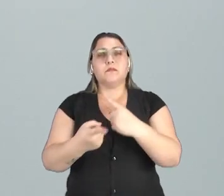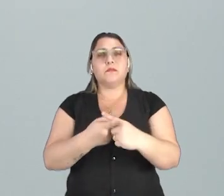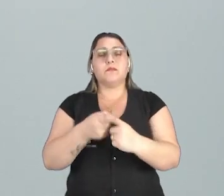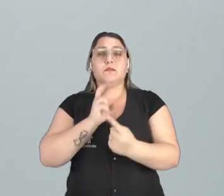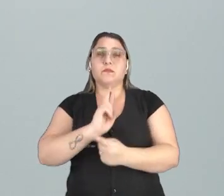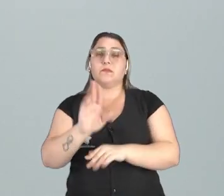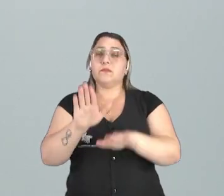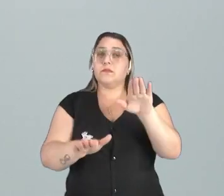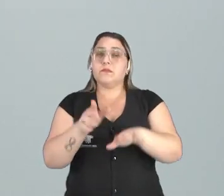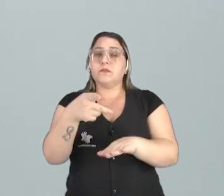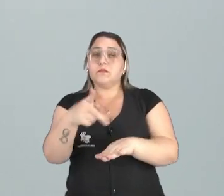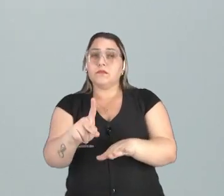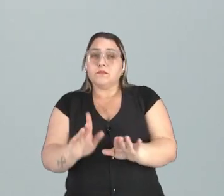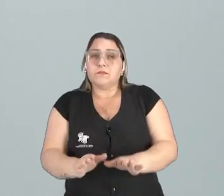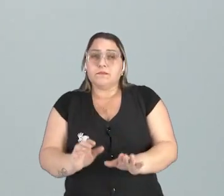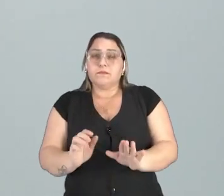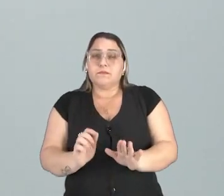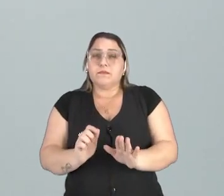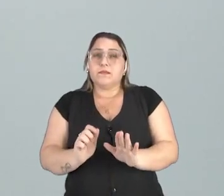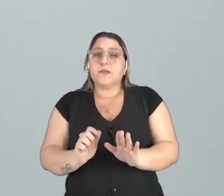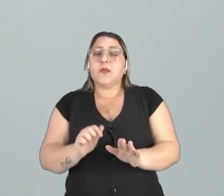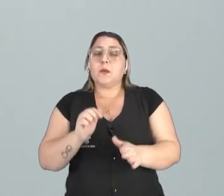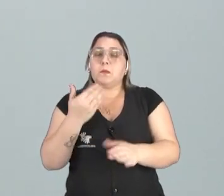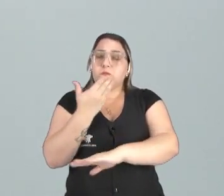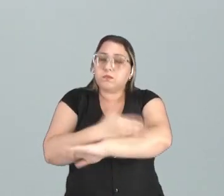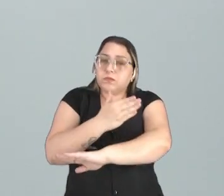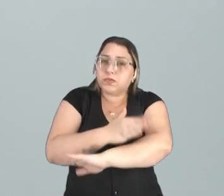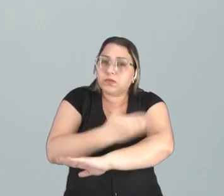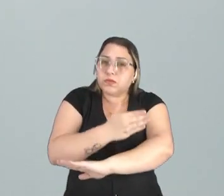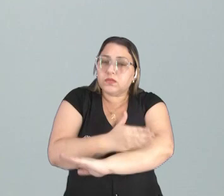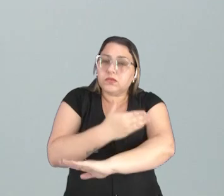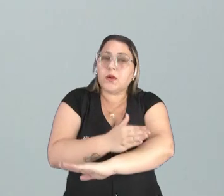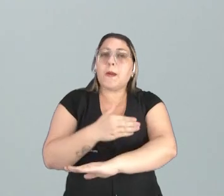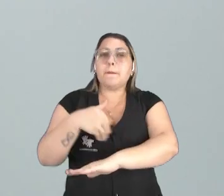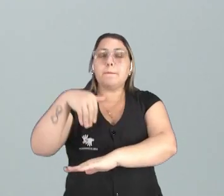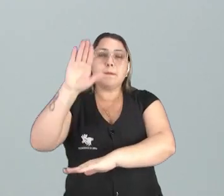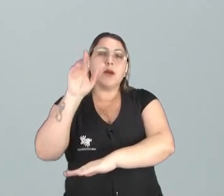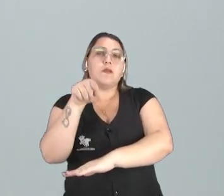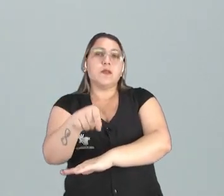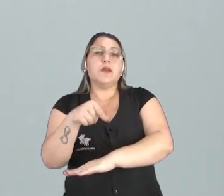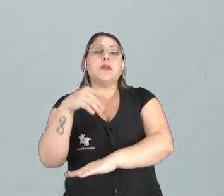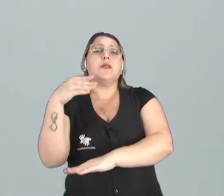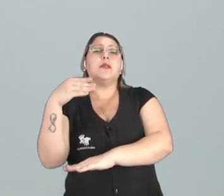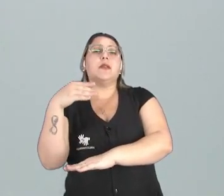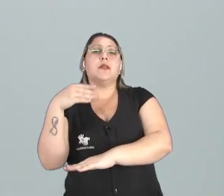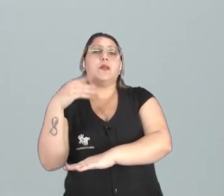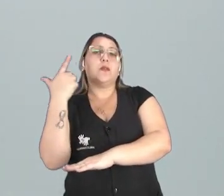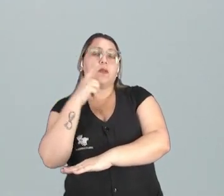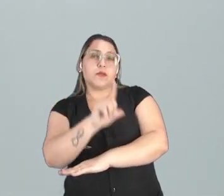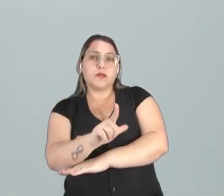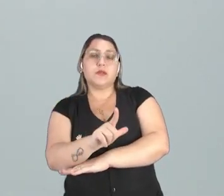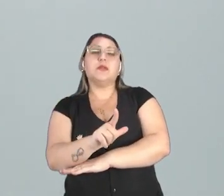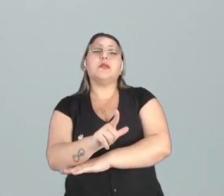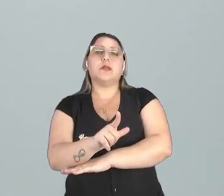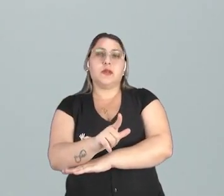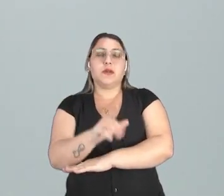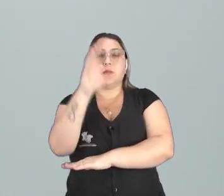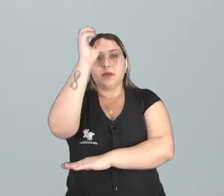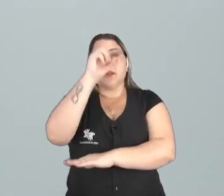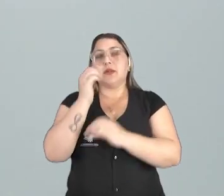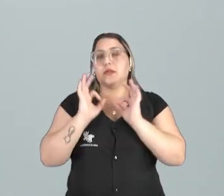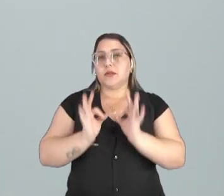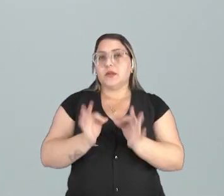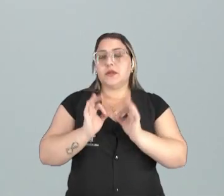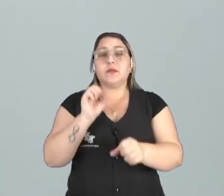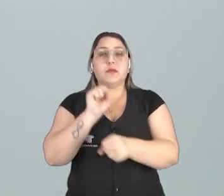resultado depende da tua dedicação. Quanto mais exercícios você fizer, mais você está próximo daquilo que você deseja, certinho? Então eu espero